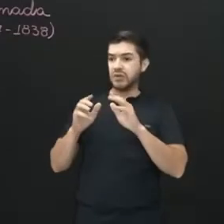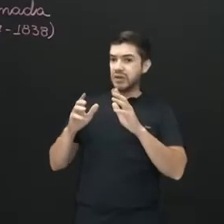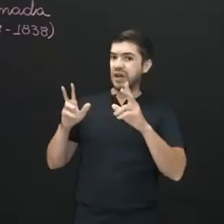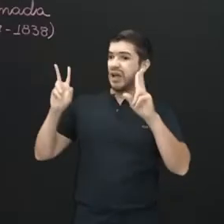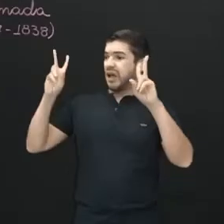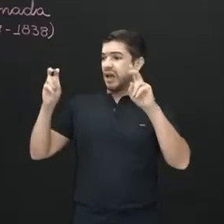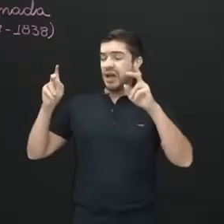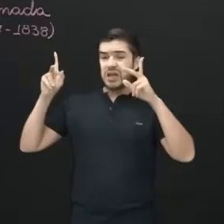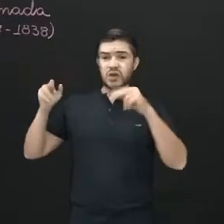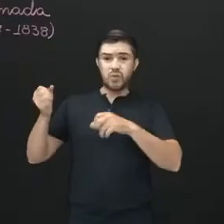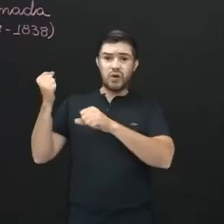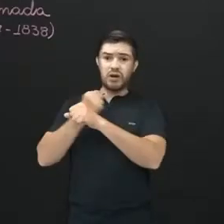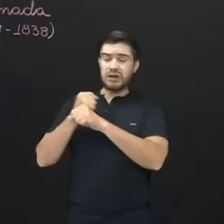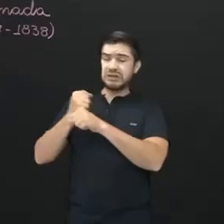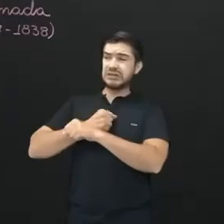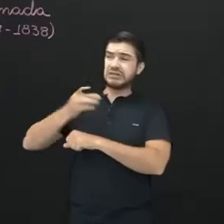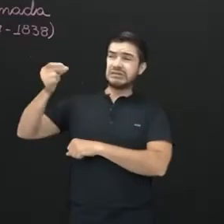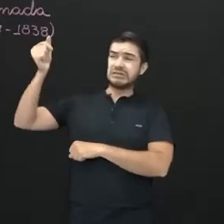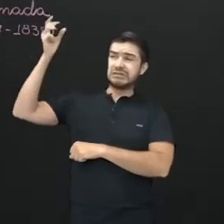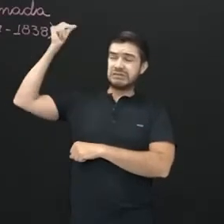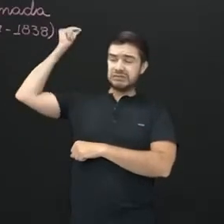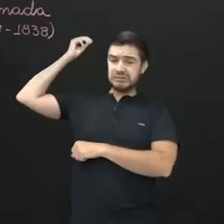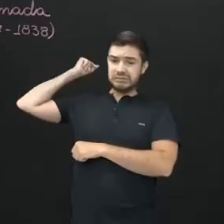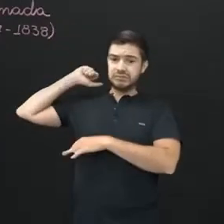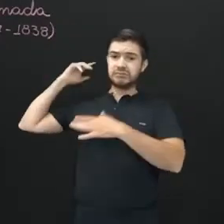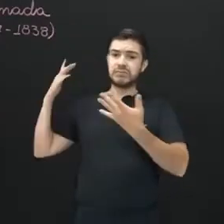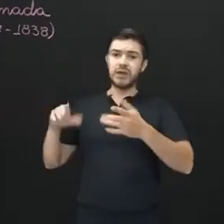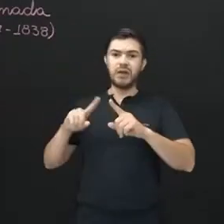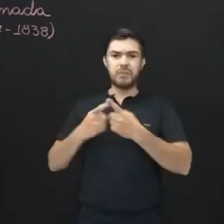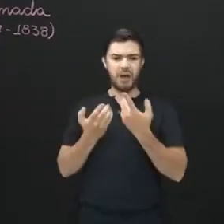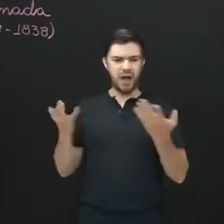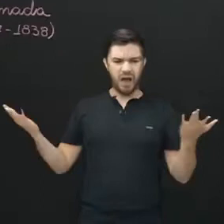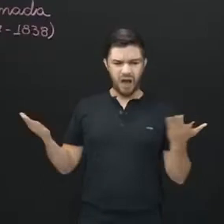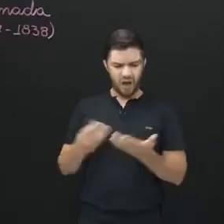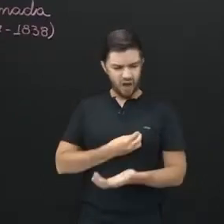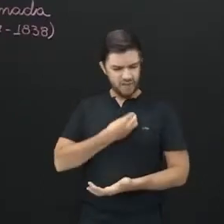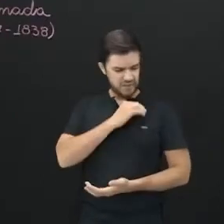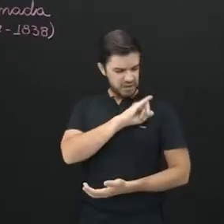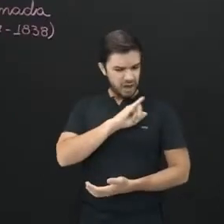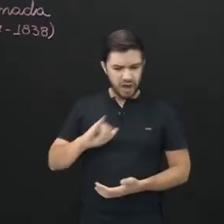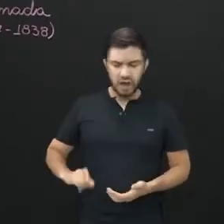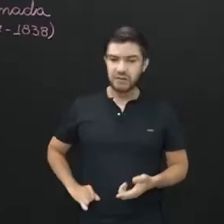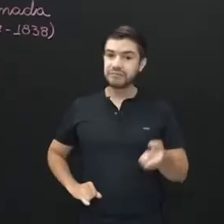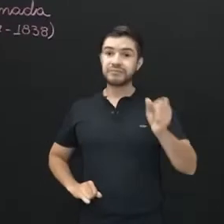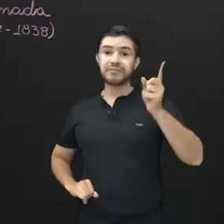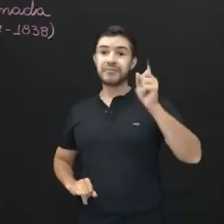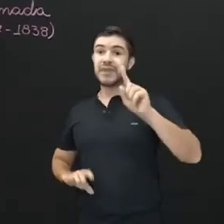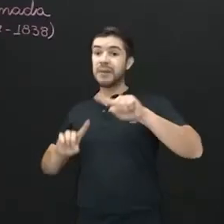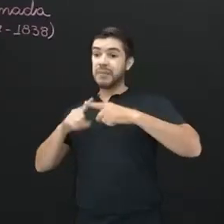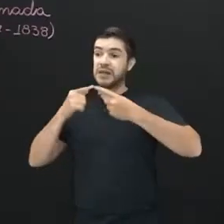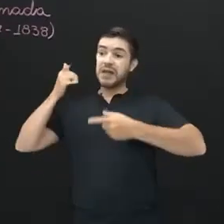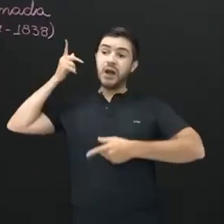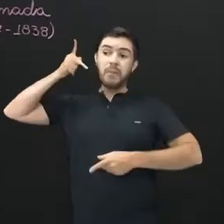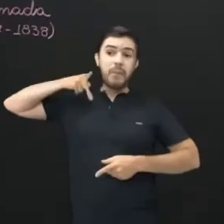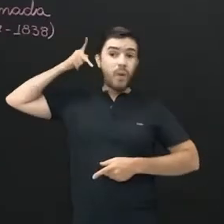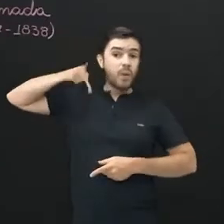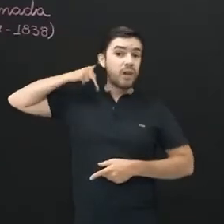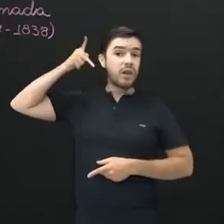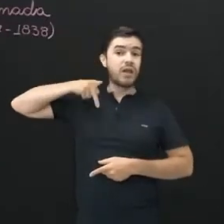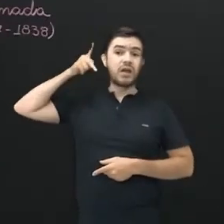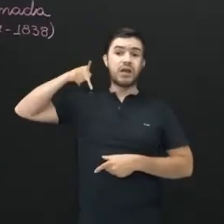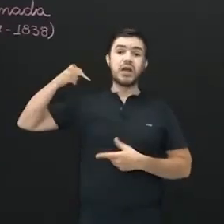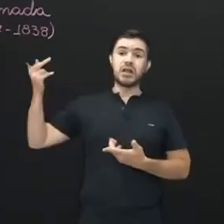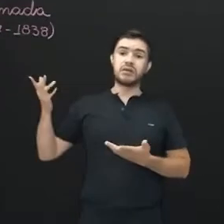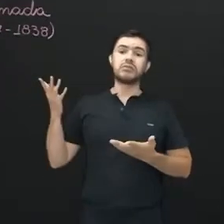à centralização e descentralização. Só que agora não tinha a figura de um imperador, eram regentes. Então, sustentar que o